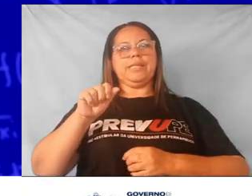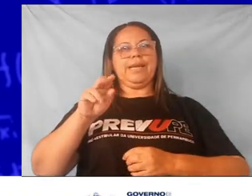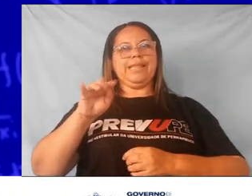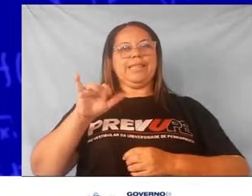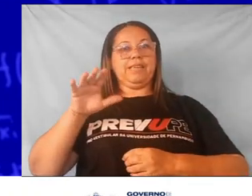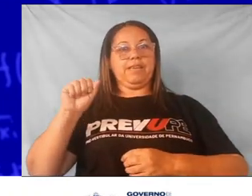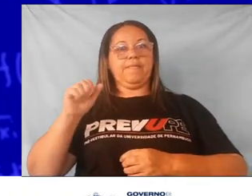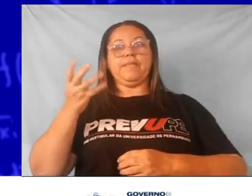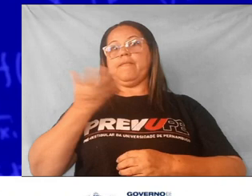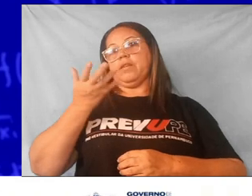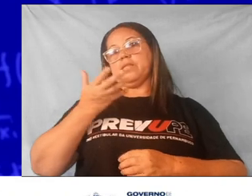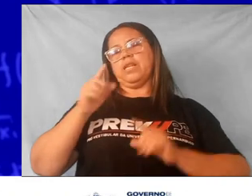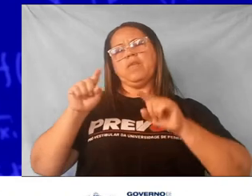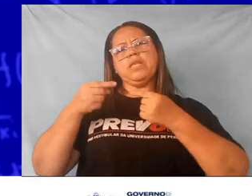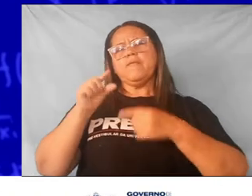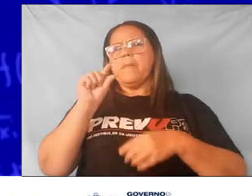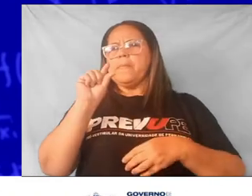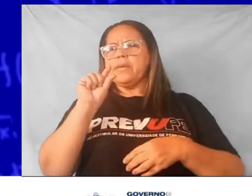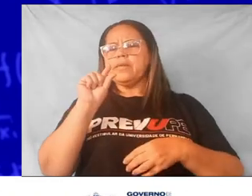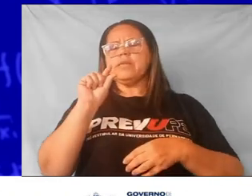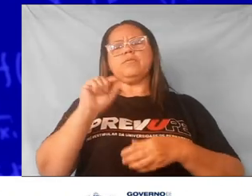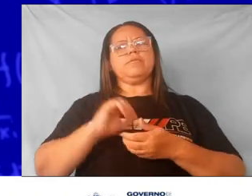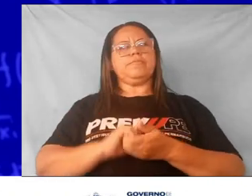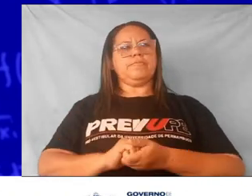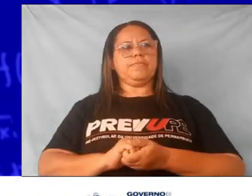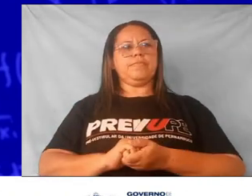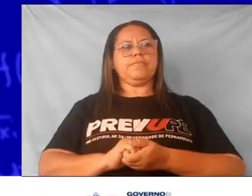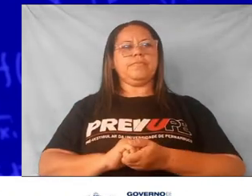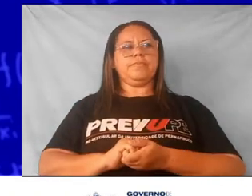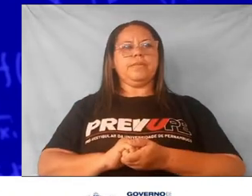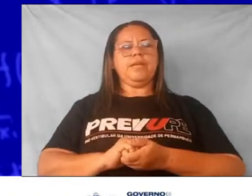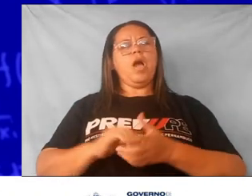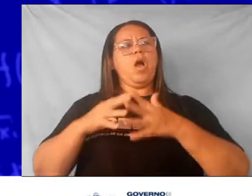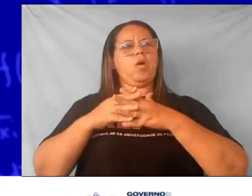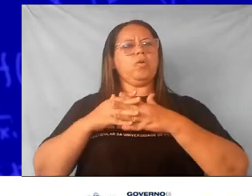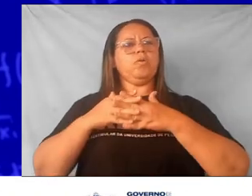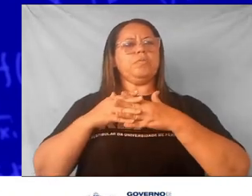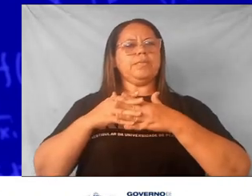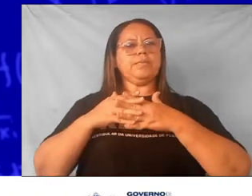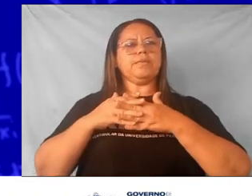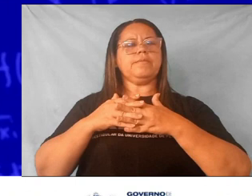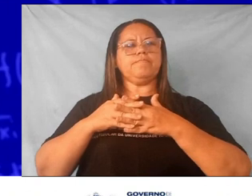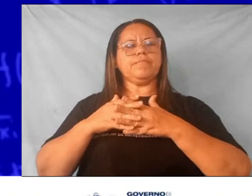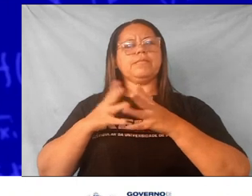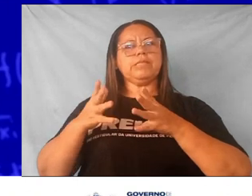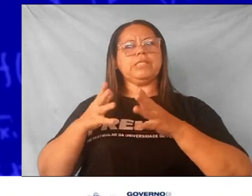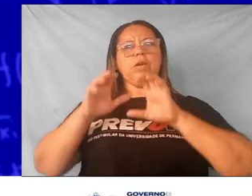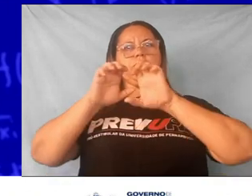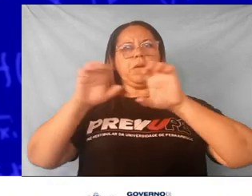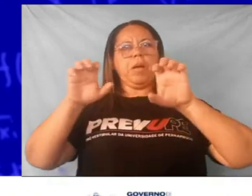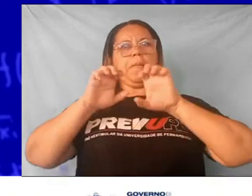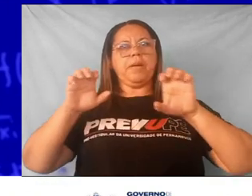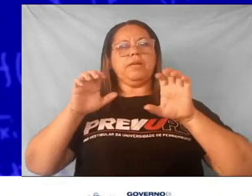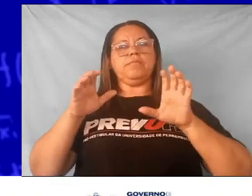É um pequeno desafio ter que lidar, e complicado lidar com esse conjunto de equações